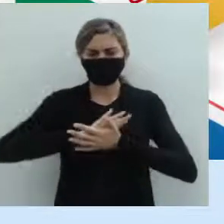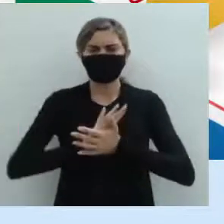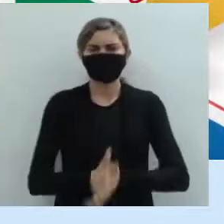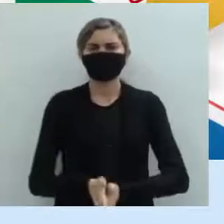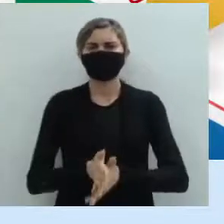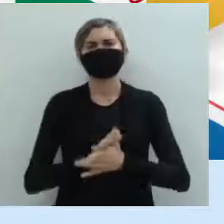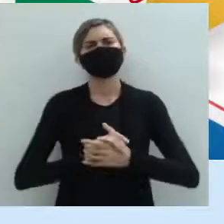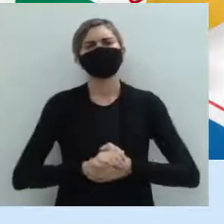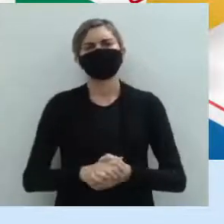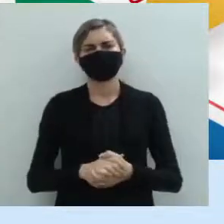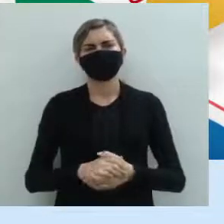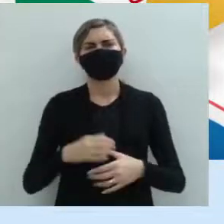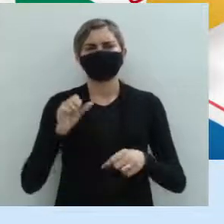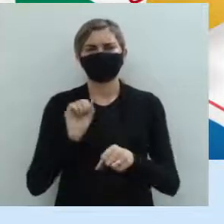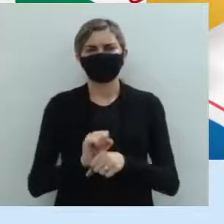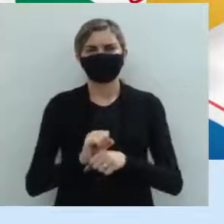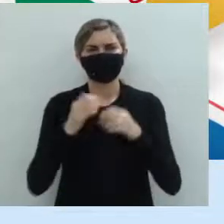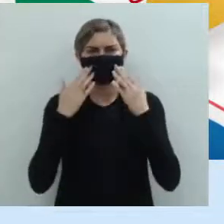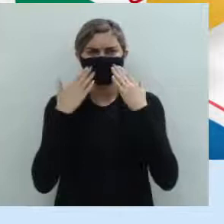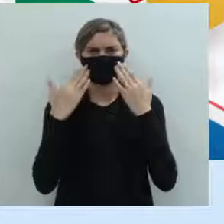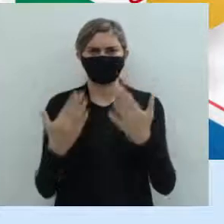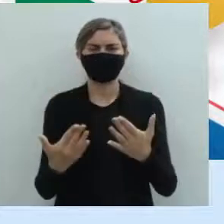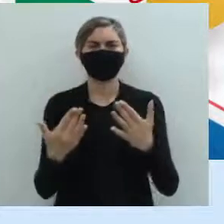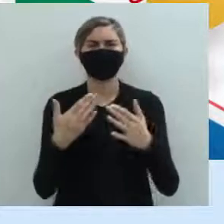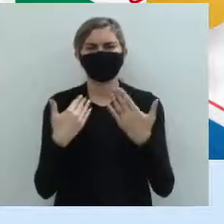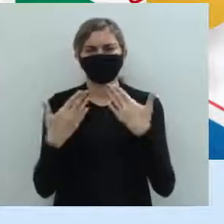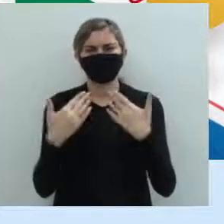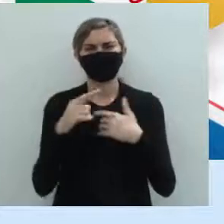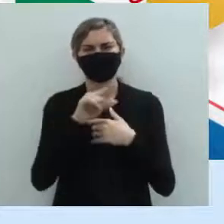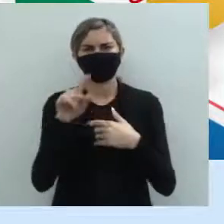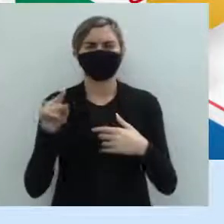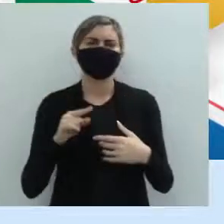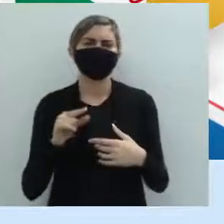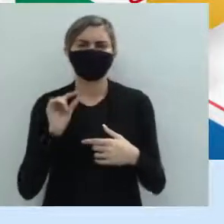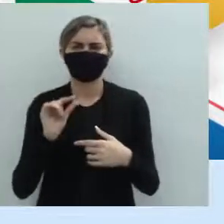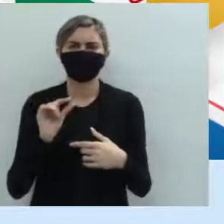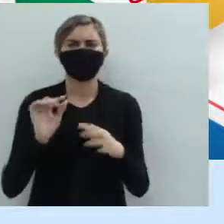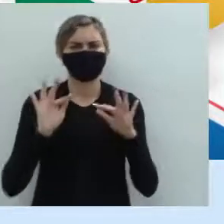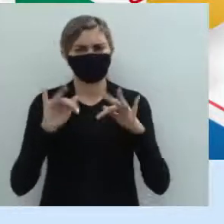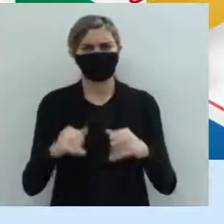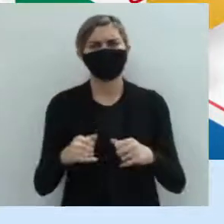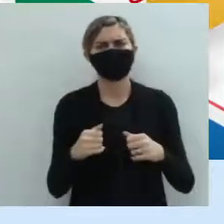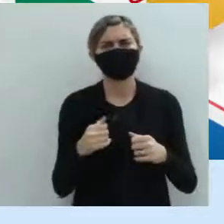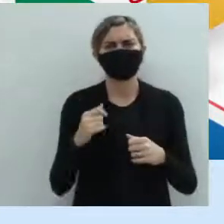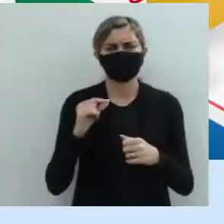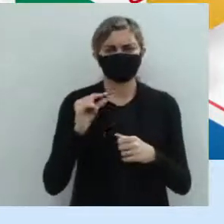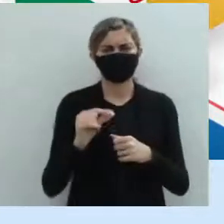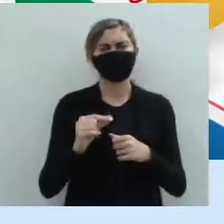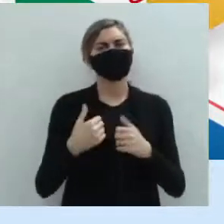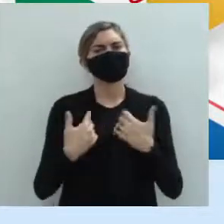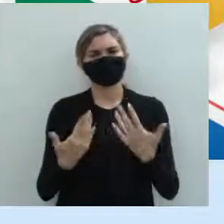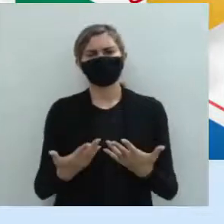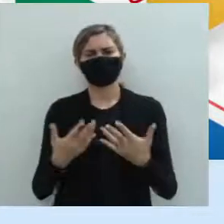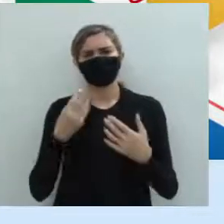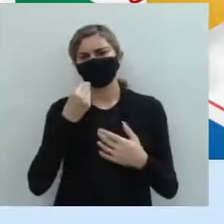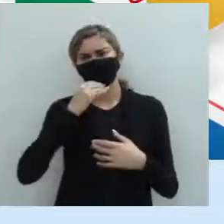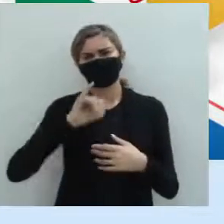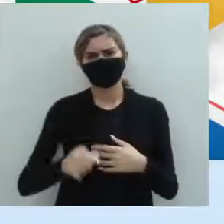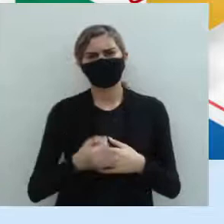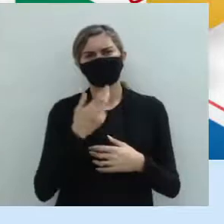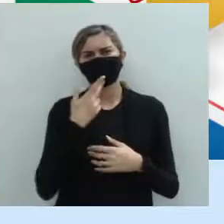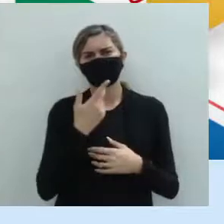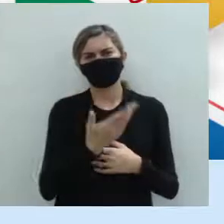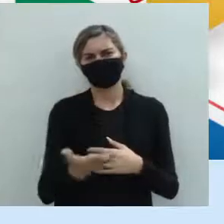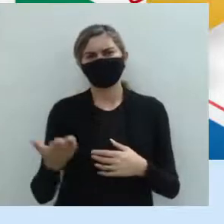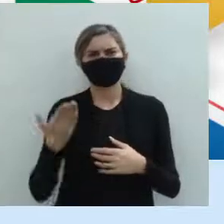vou parar aqui as apresentações para ficar conversando com vocês um pouco. Está quase no finalzinho da aula, né, Robertão? Então eu queria aproveitar para falar um